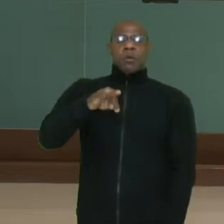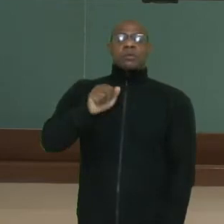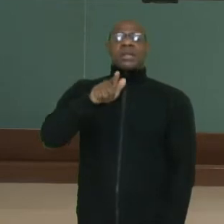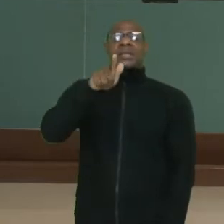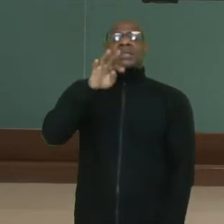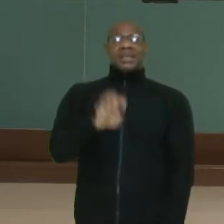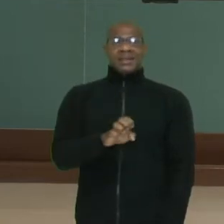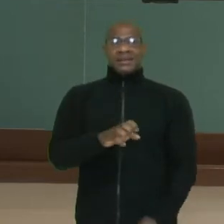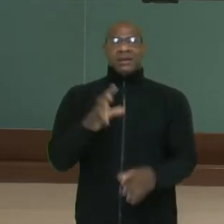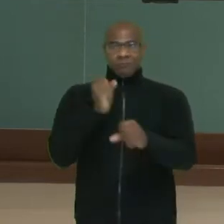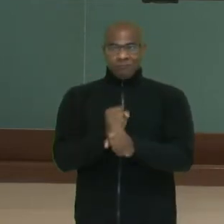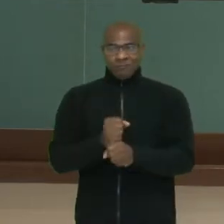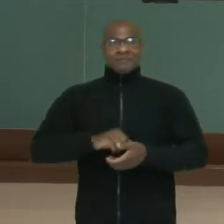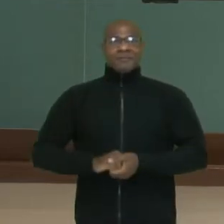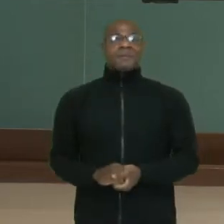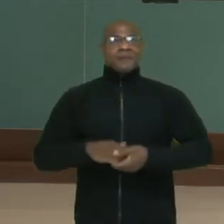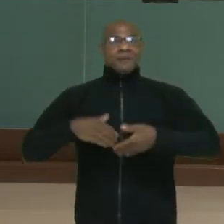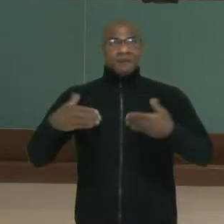gravar, ok?